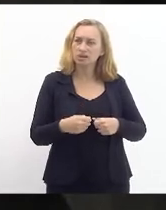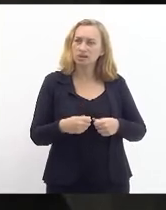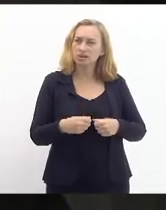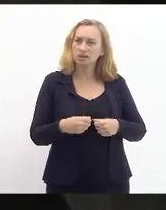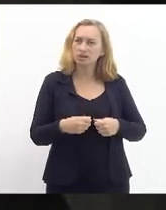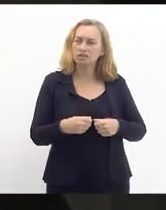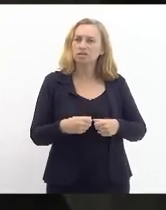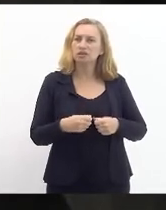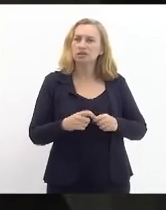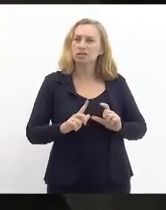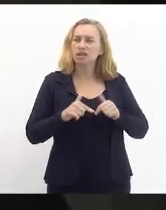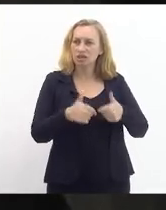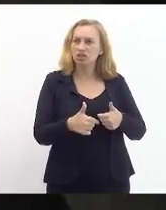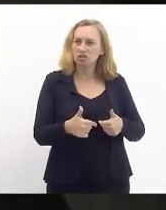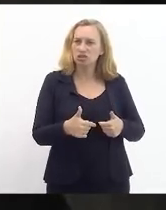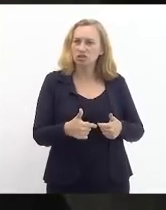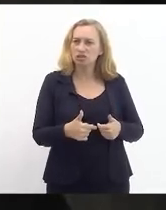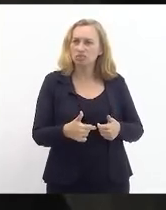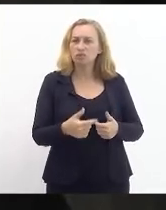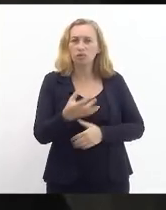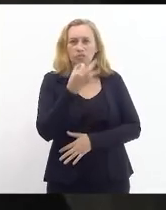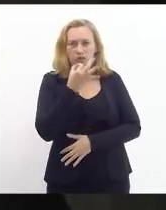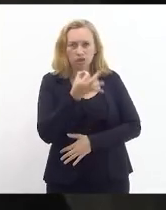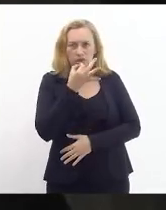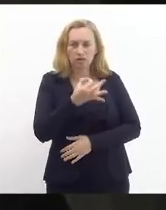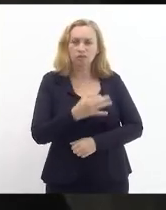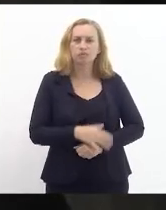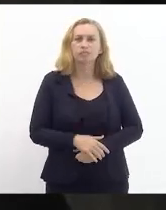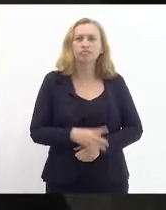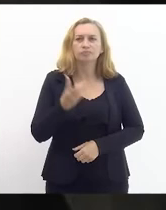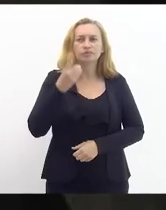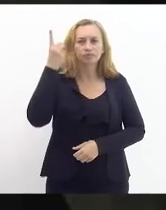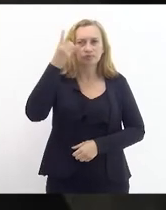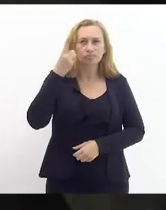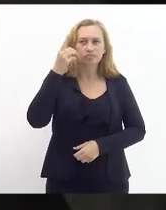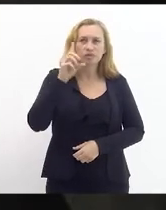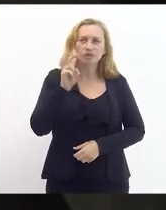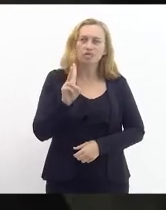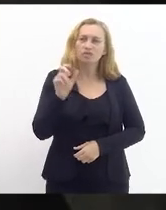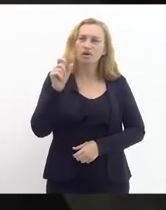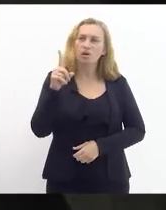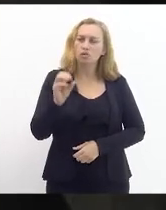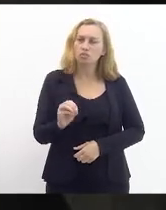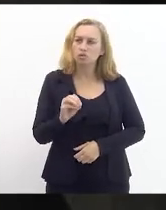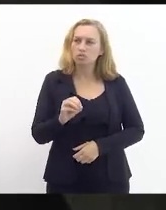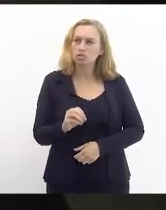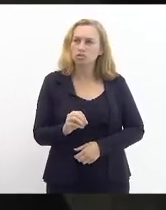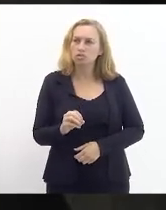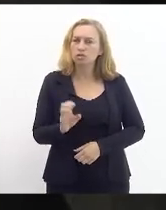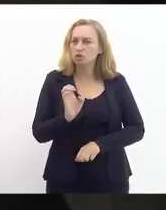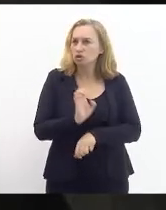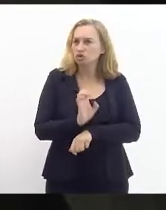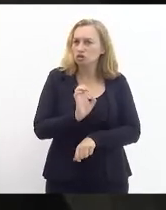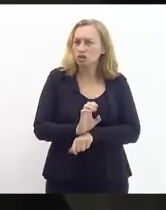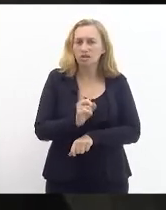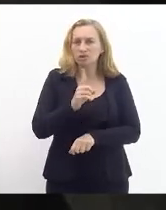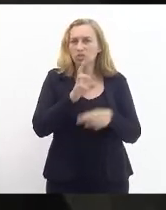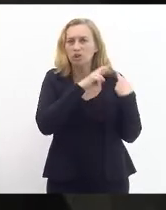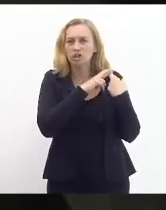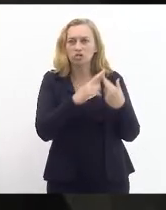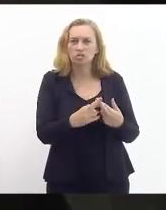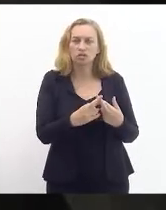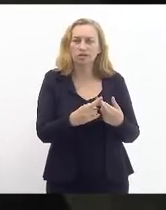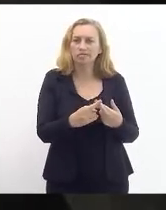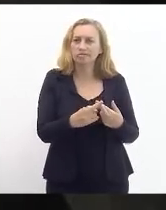nas suas redes com o argumento depois Val do Ceasa com argumento de que o estado não era responsável